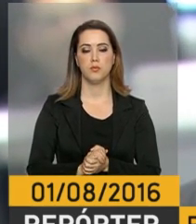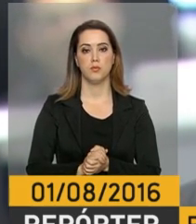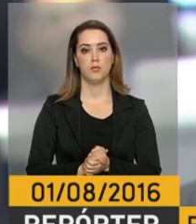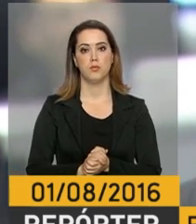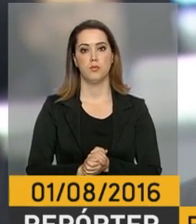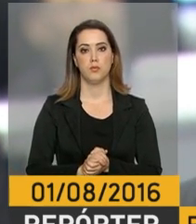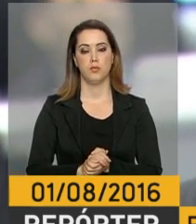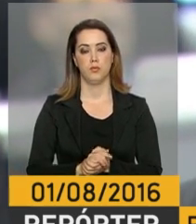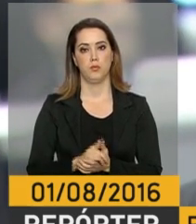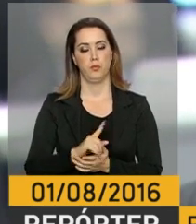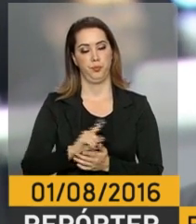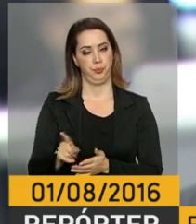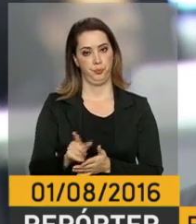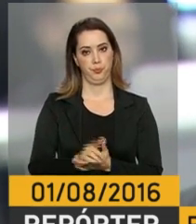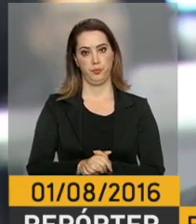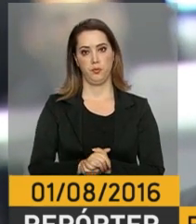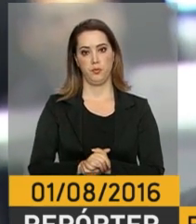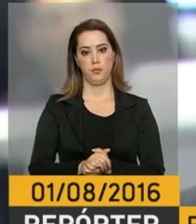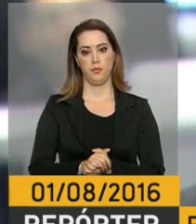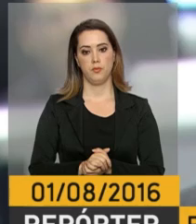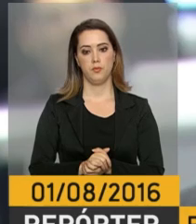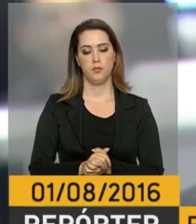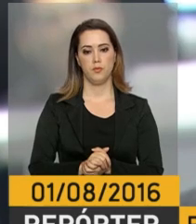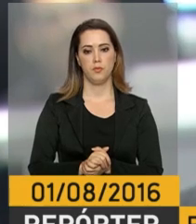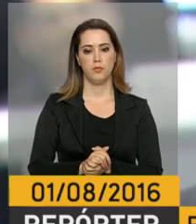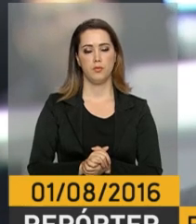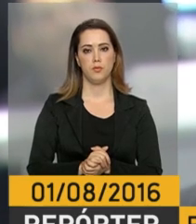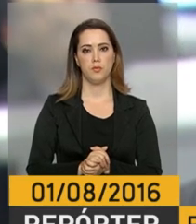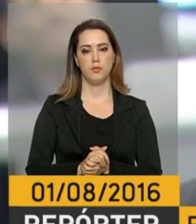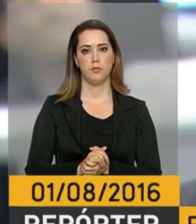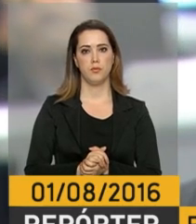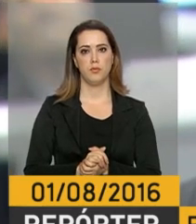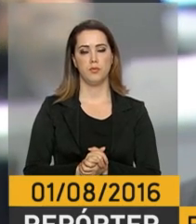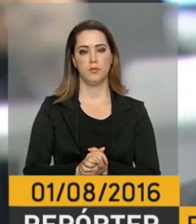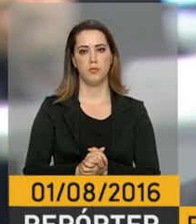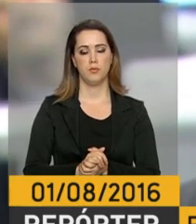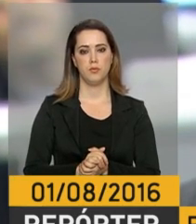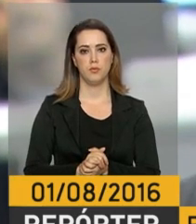Não. Ministro, você pediu a entrada de alguém?